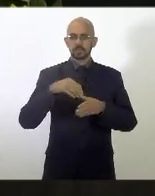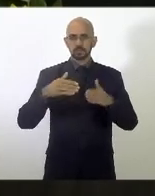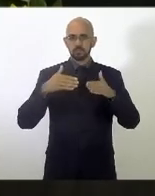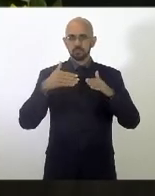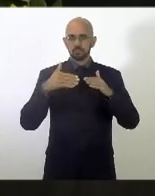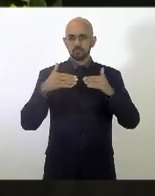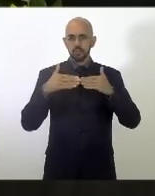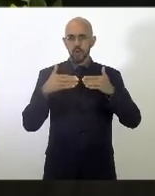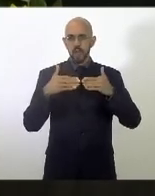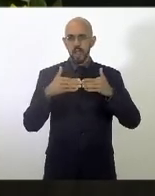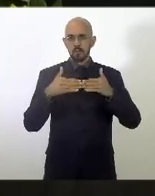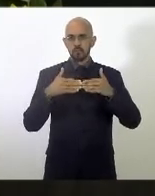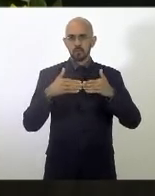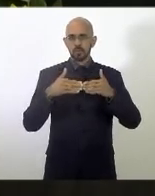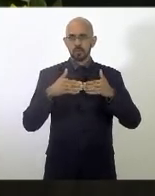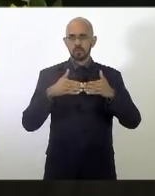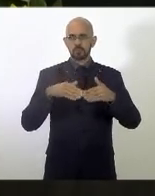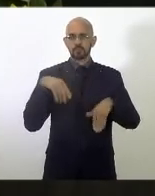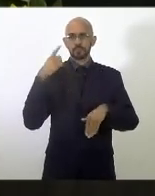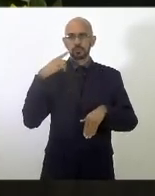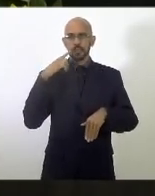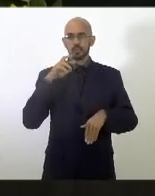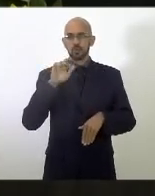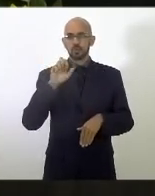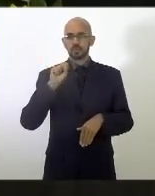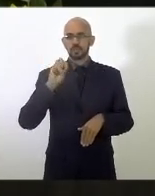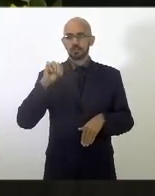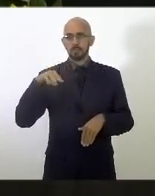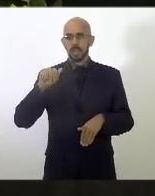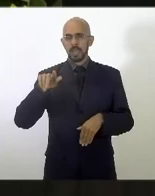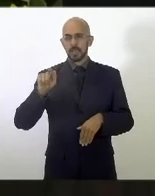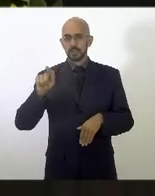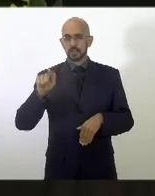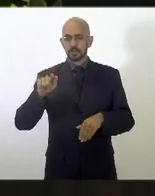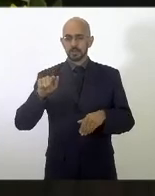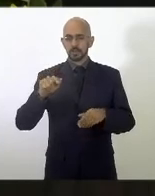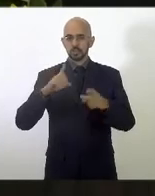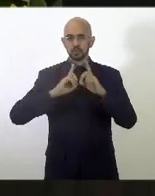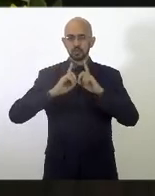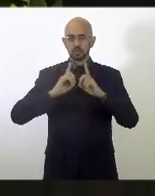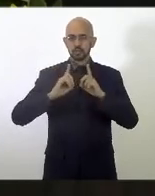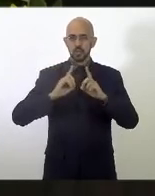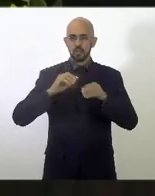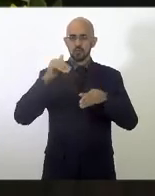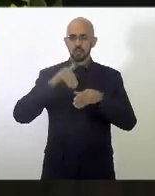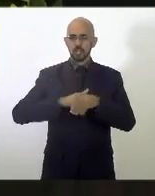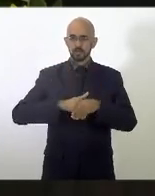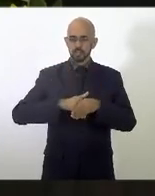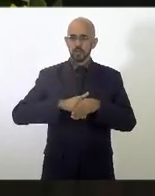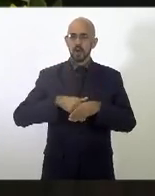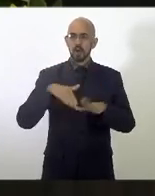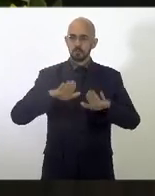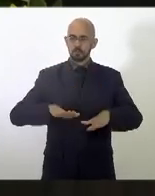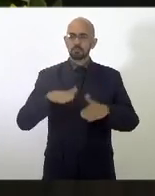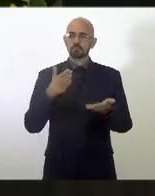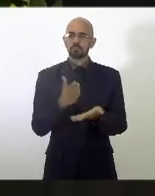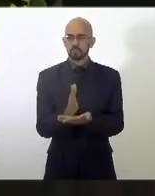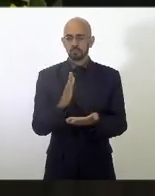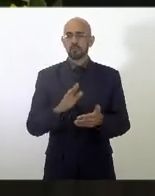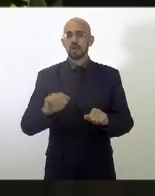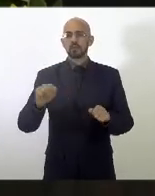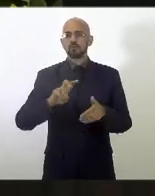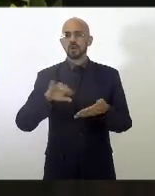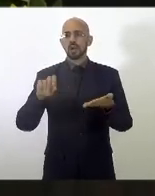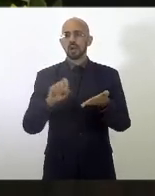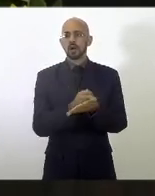favorável. Relator, deputado Rosenberg Reis. Em discussão, não havendo que queira discutir, encerra a discussão. Em votação, senhores que aprovam, eles estão aprovados. Vai autógrafo